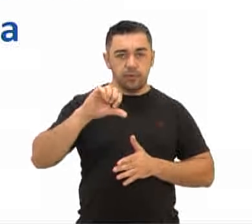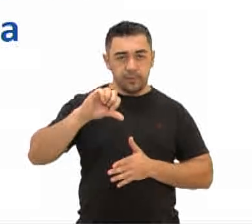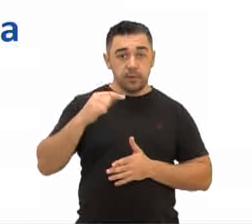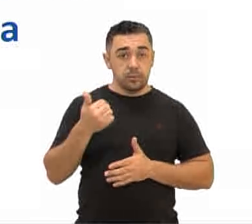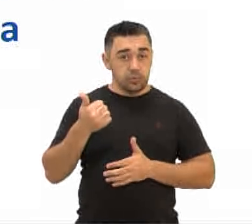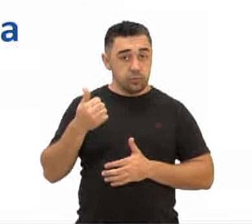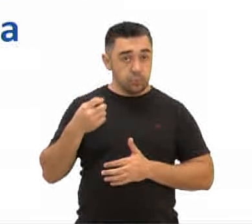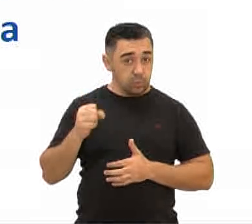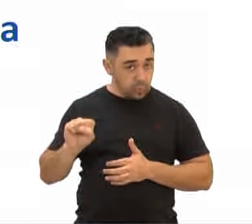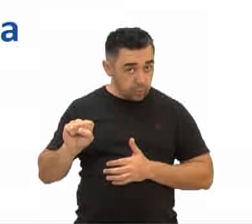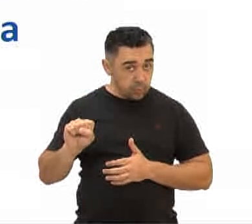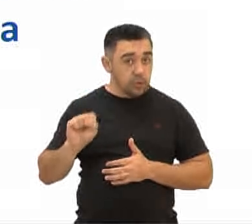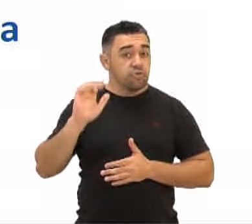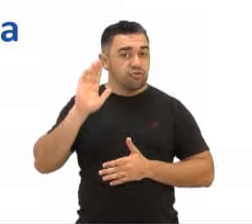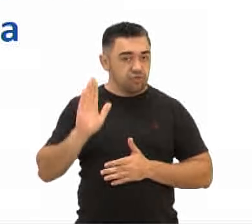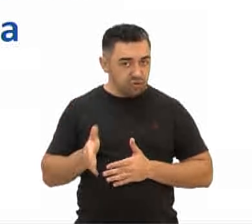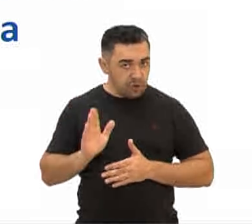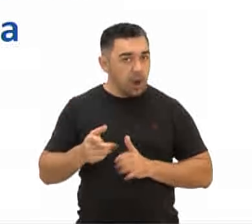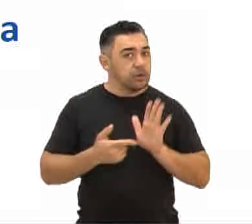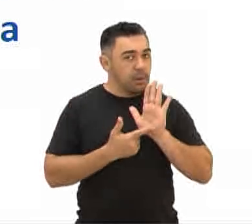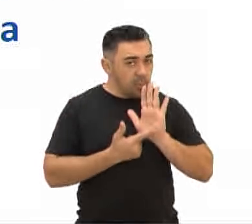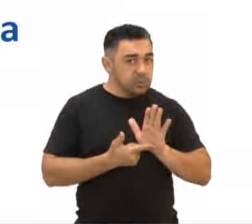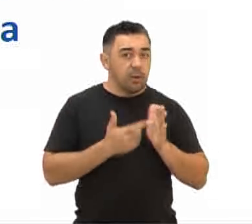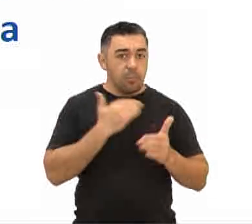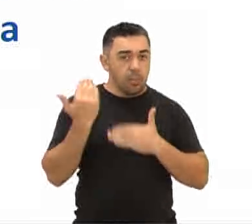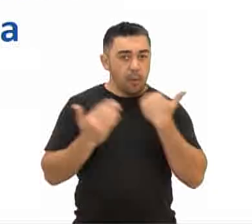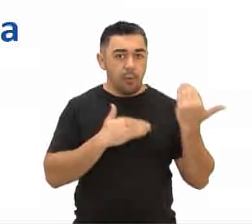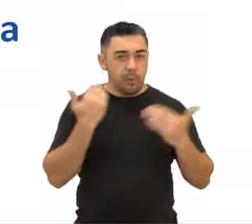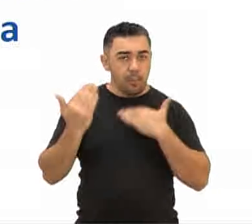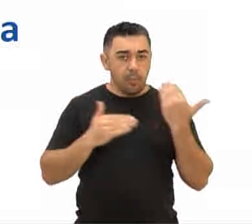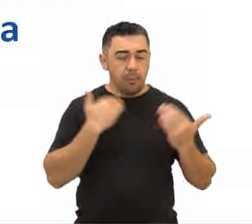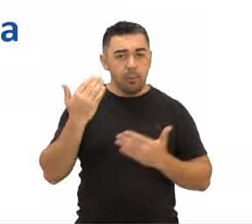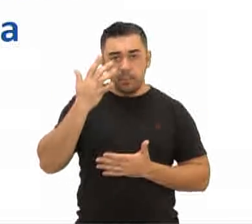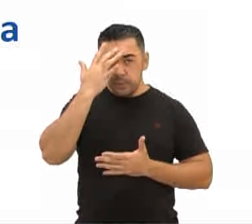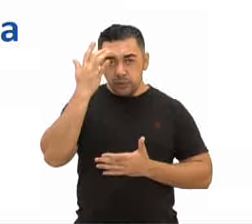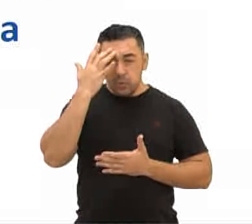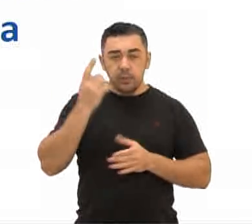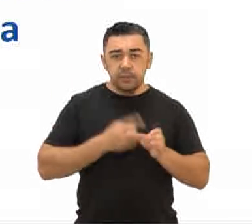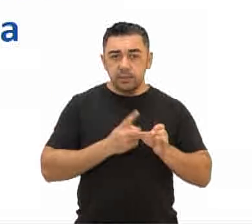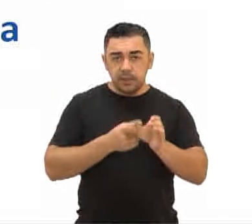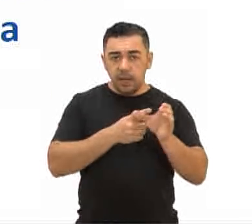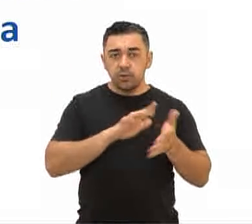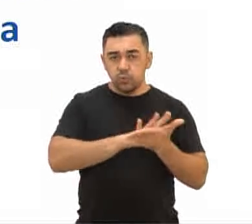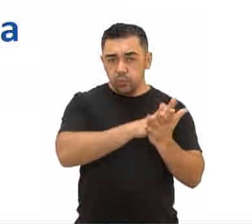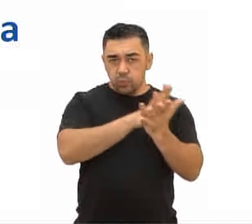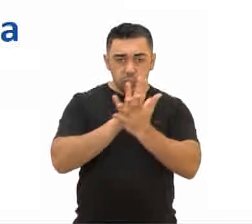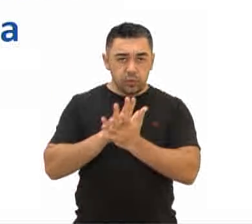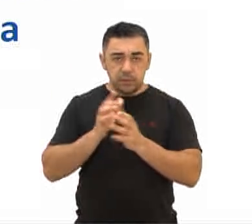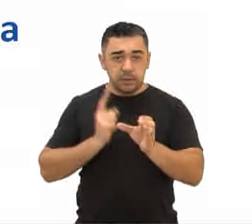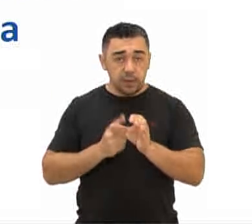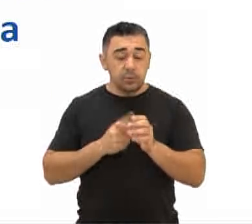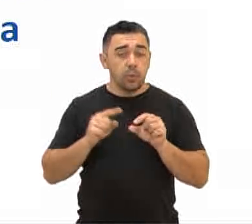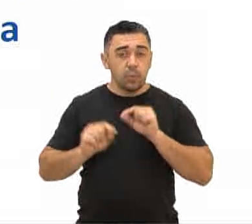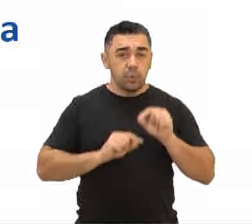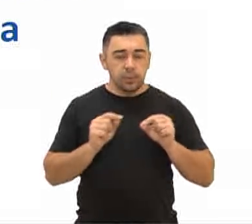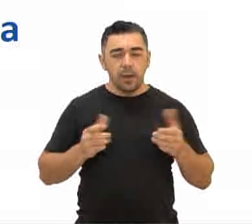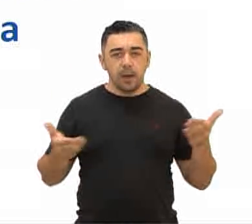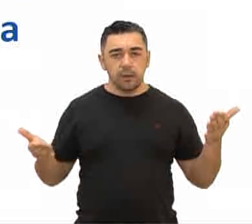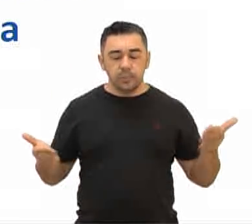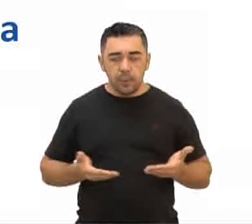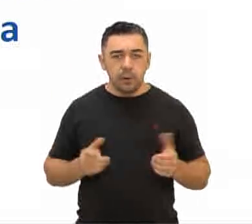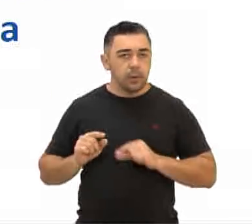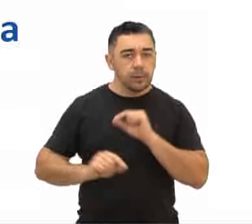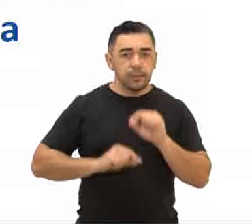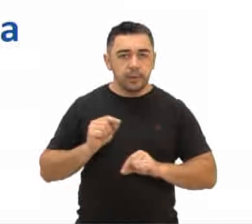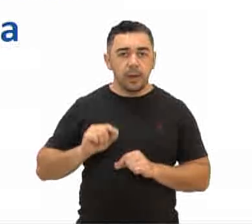1918, já havia trazido essa realidade: mortes de civis e destruição de cidades. Que os confrontos agora